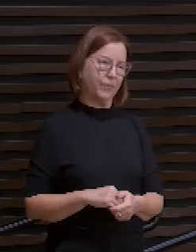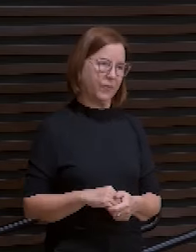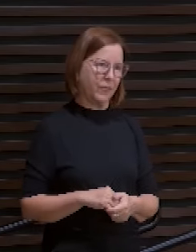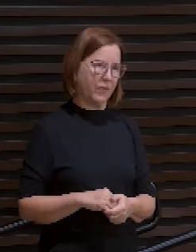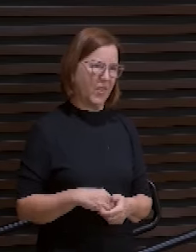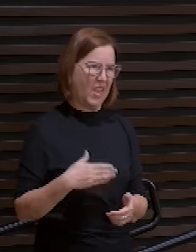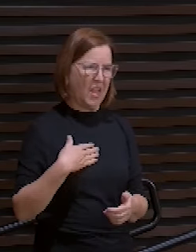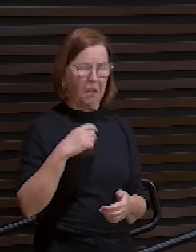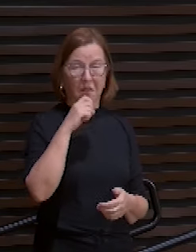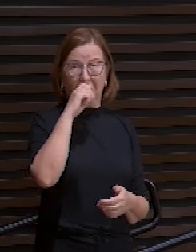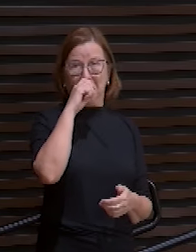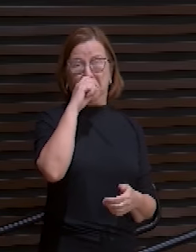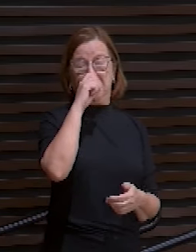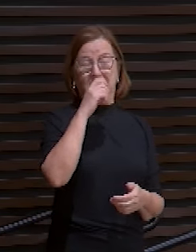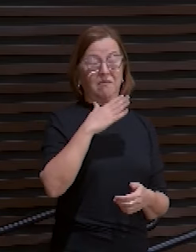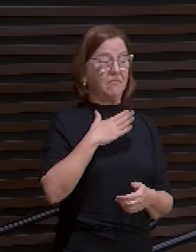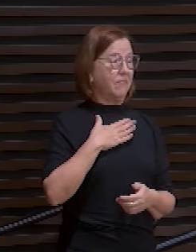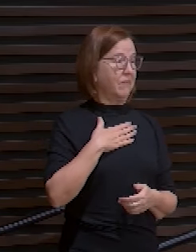orgulho da